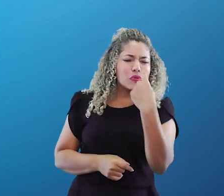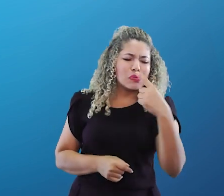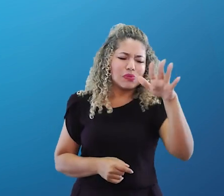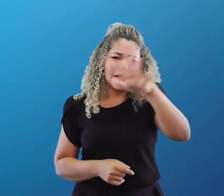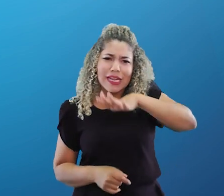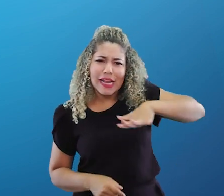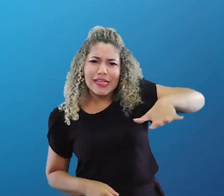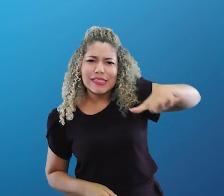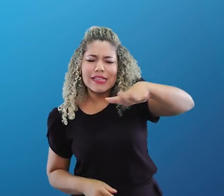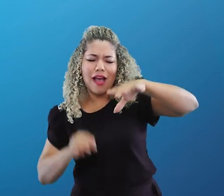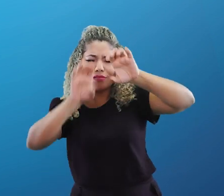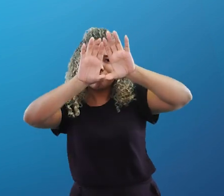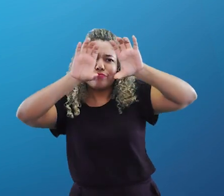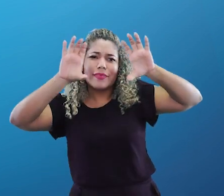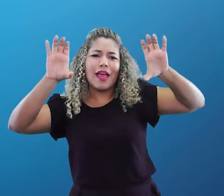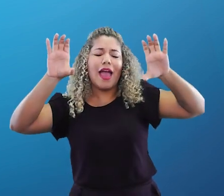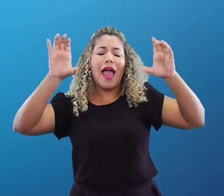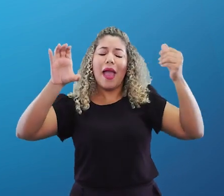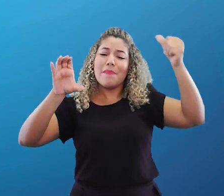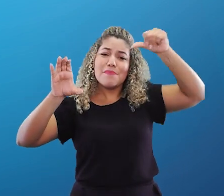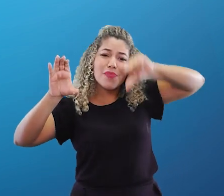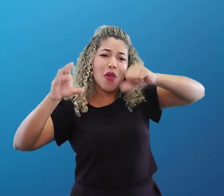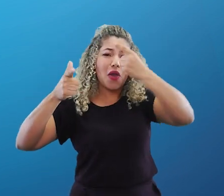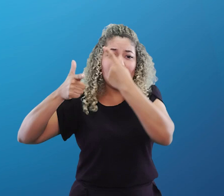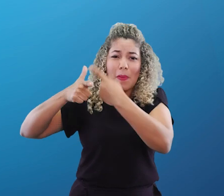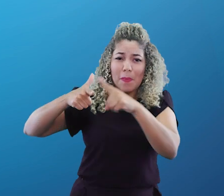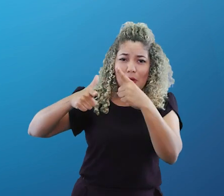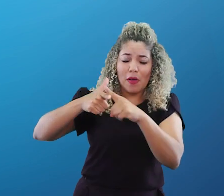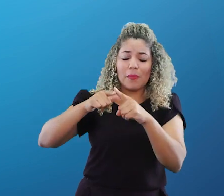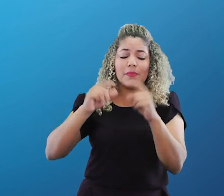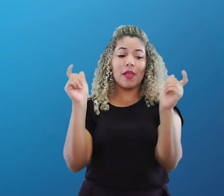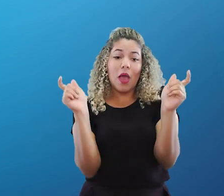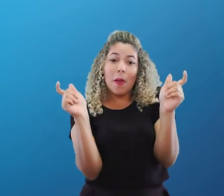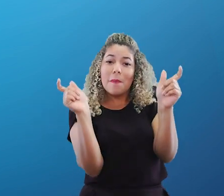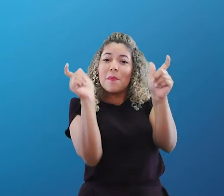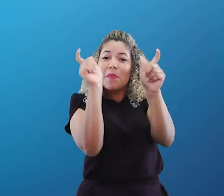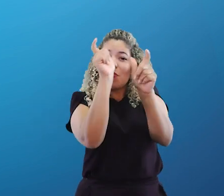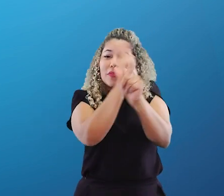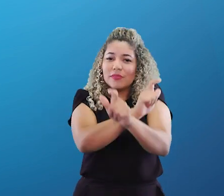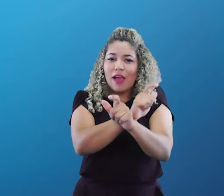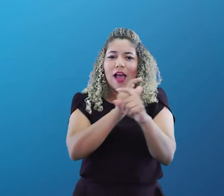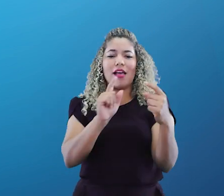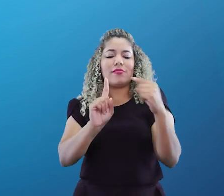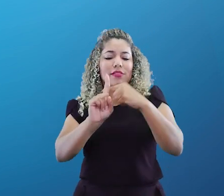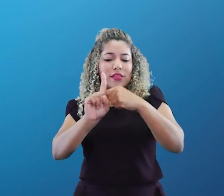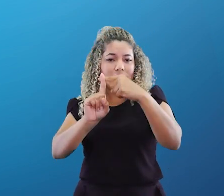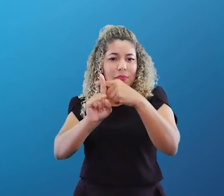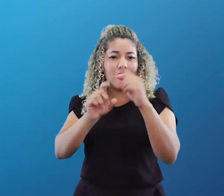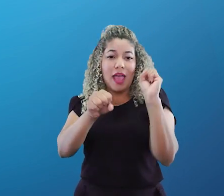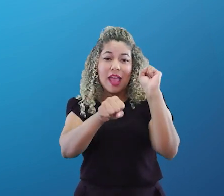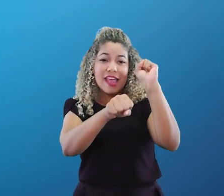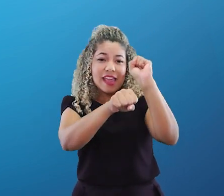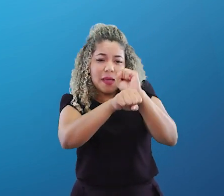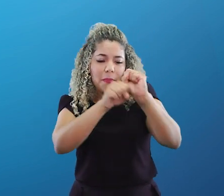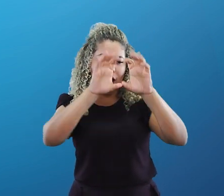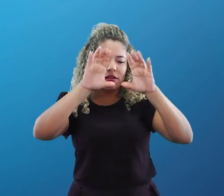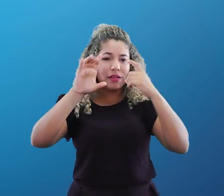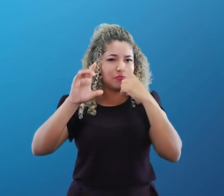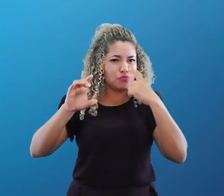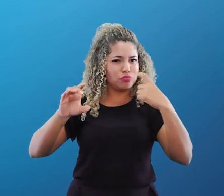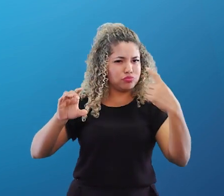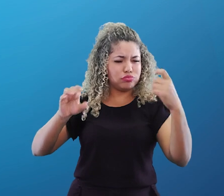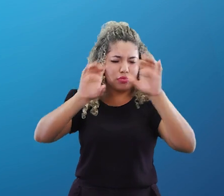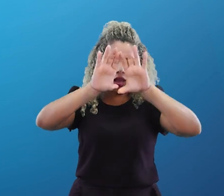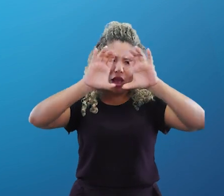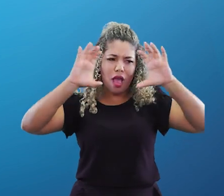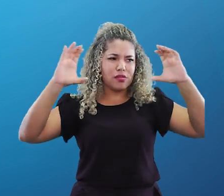região e isso agrava esse problema. Então aqui nós temos uma inversão de temperaturas que provoca a retenção da poluição nessa